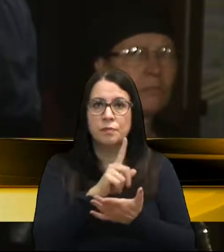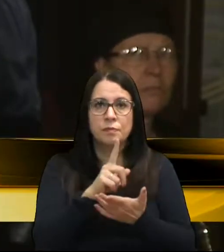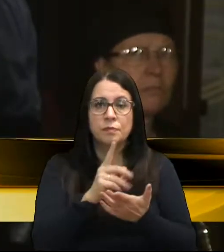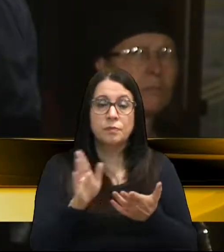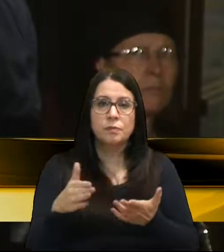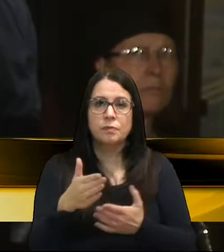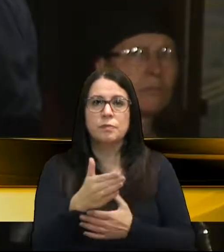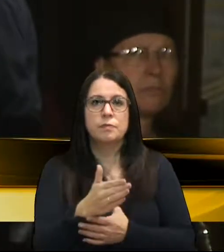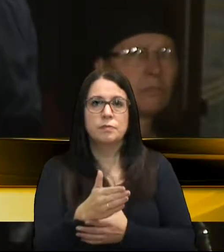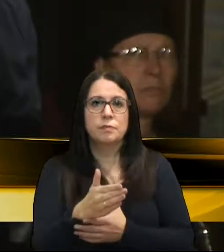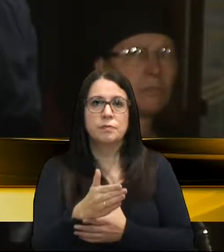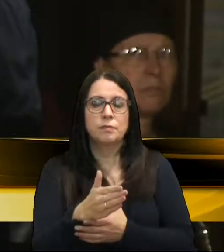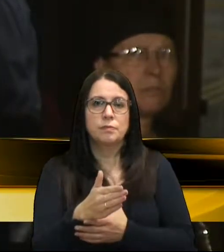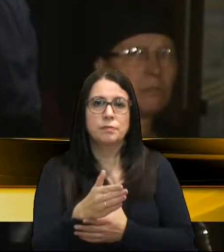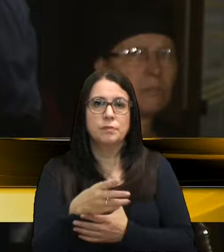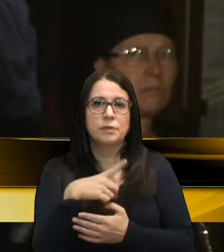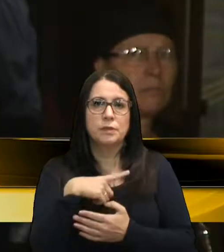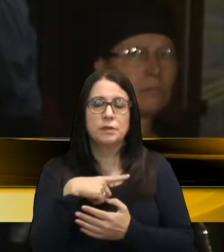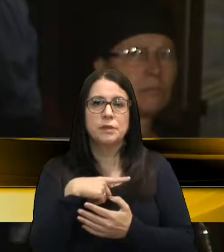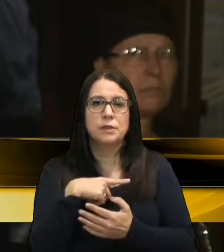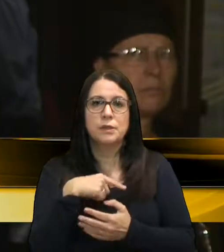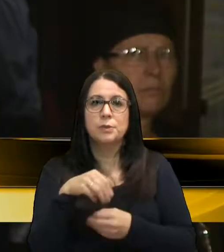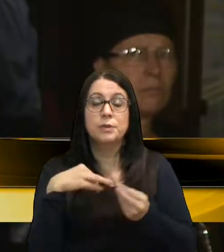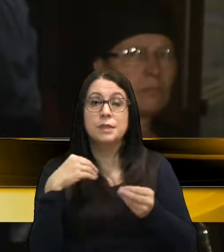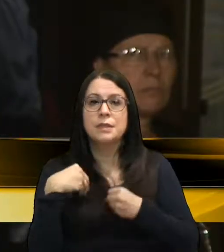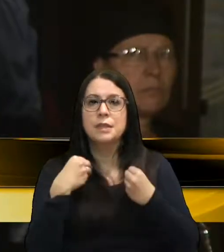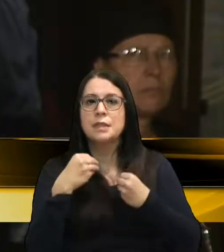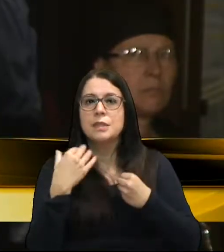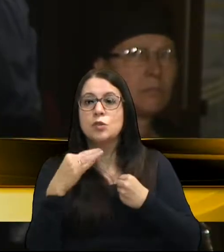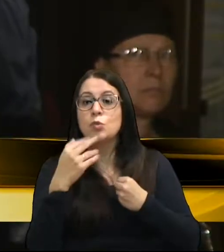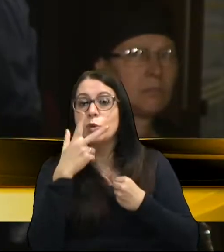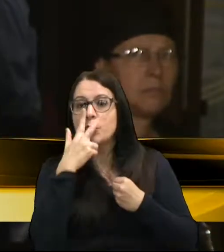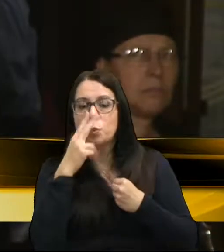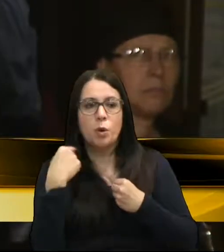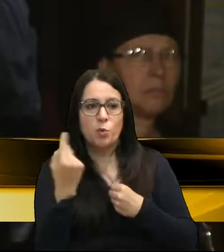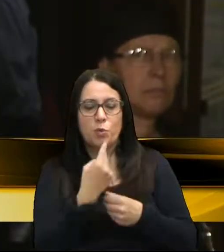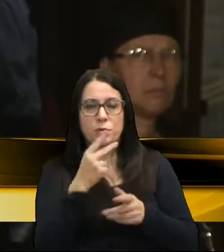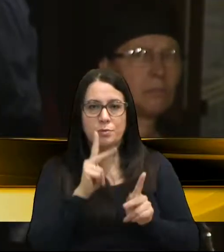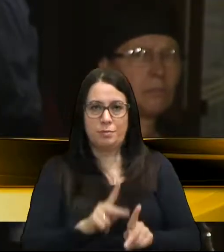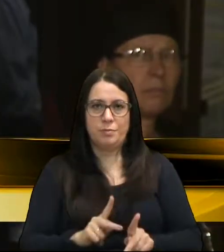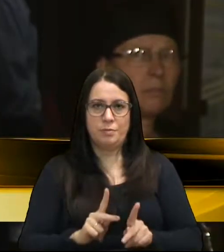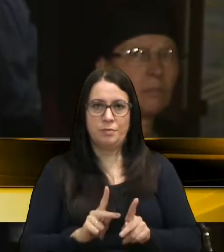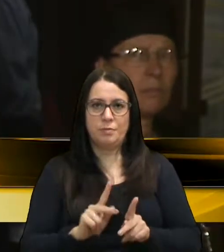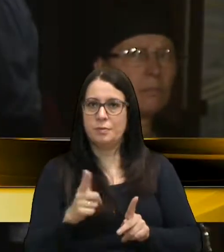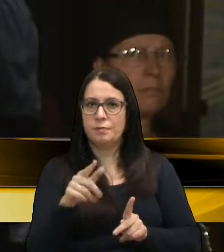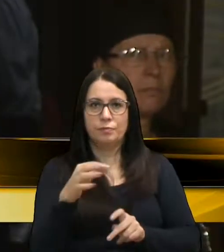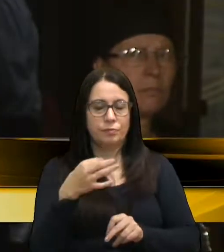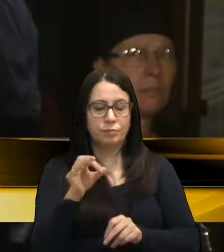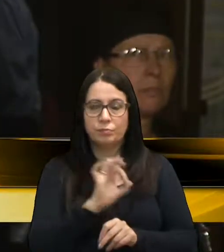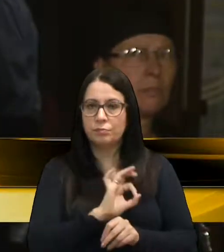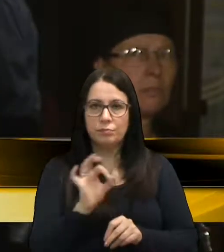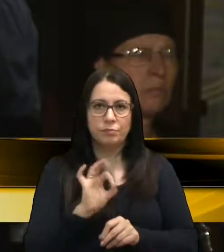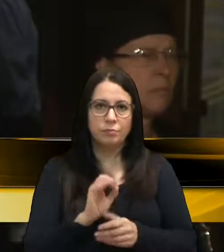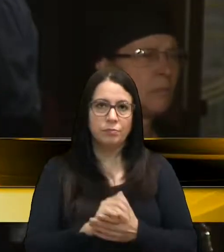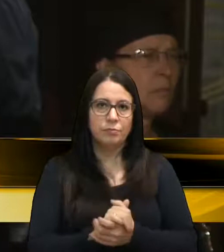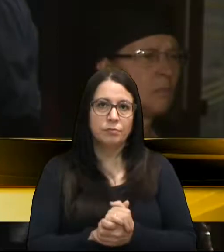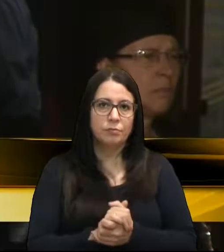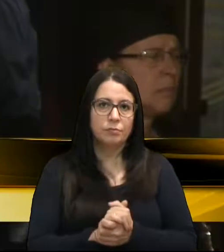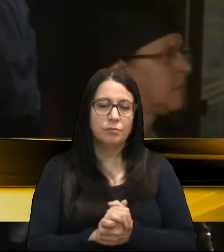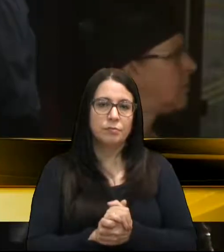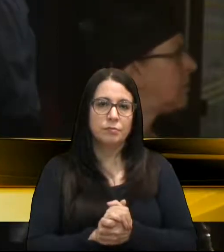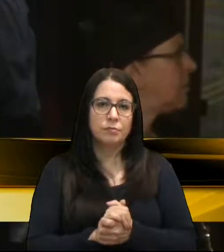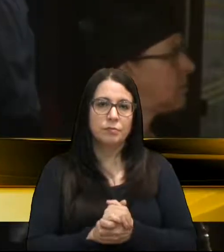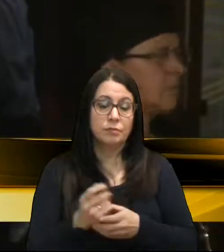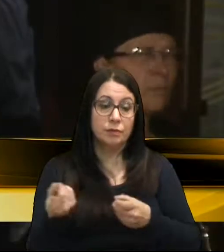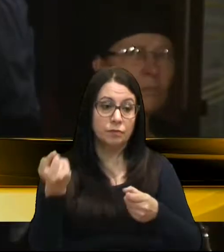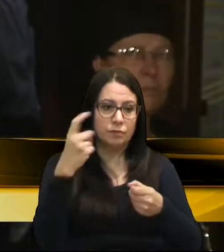peixe ele tem sangue frio, ele não sente dor como nós. Não tem dor nenhuma. E ele é